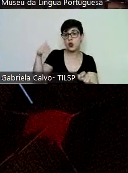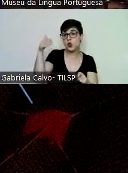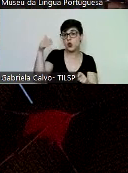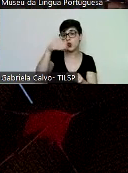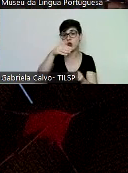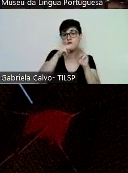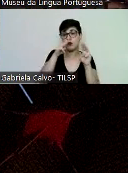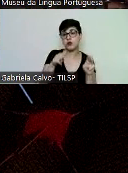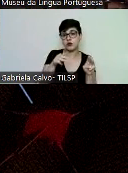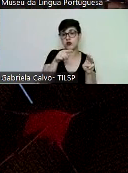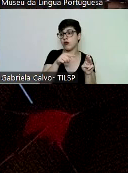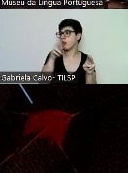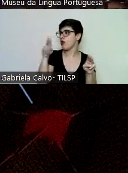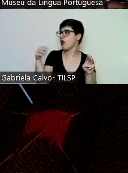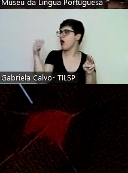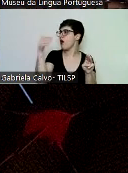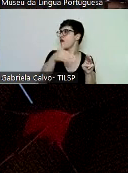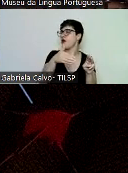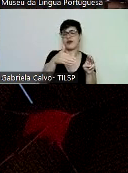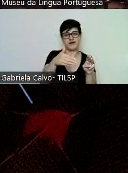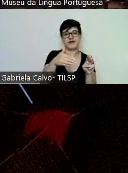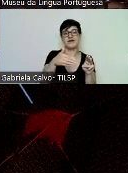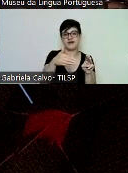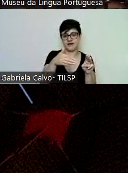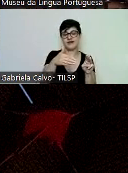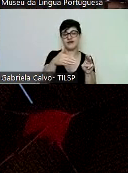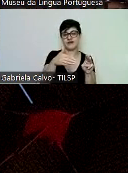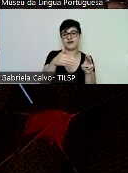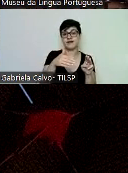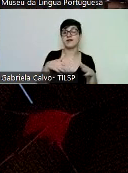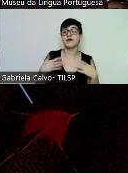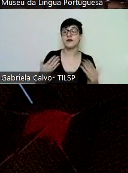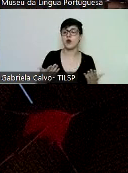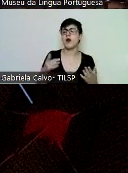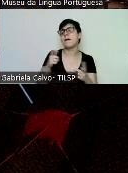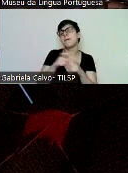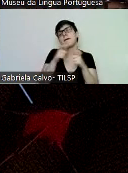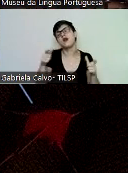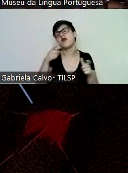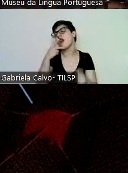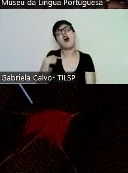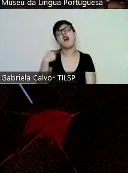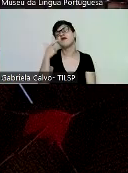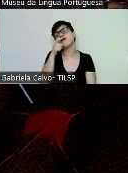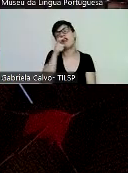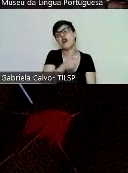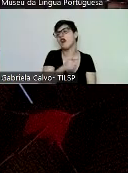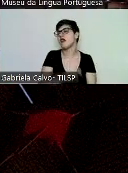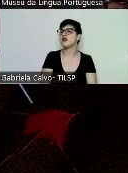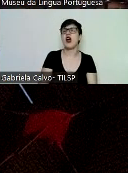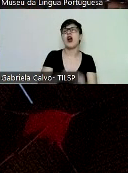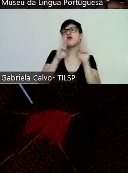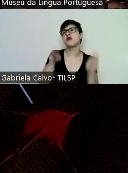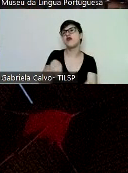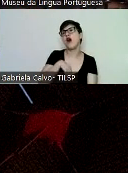tá falando com quem a gente está falando e aí as razões mais citadas são falta de interesse ou achar que os museus são monótonos